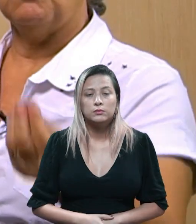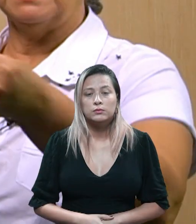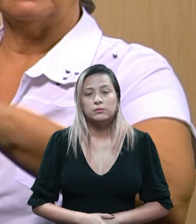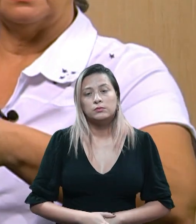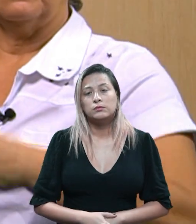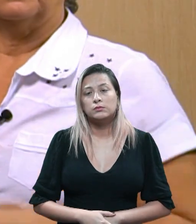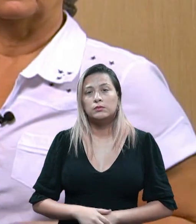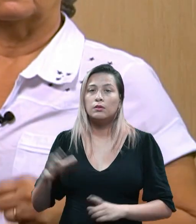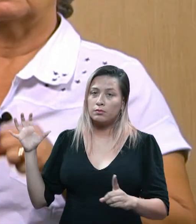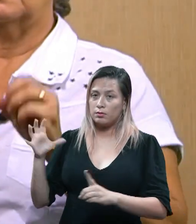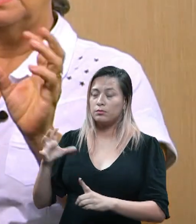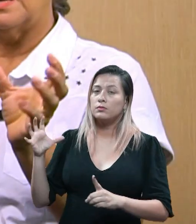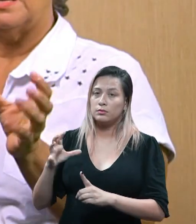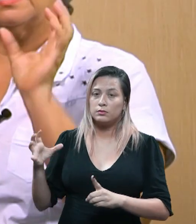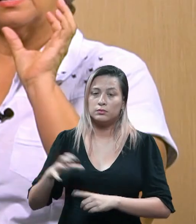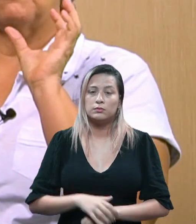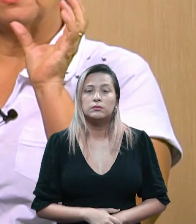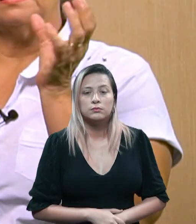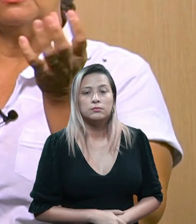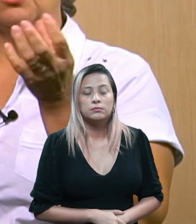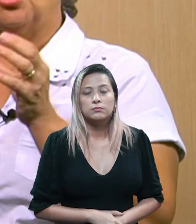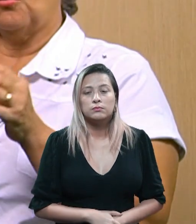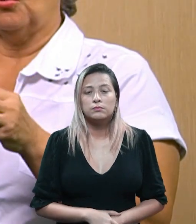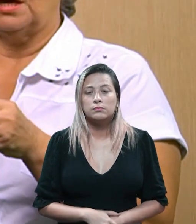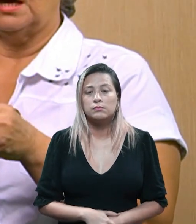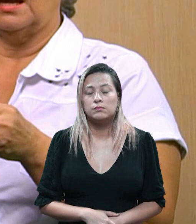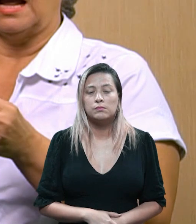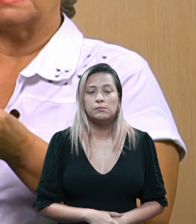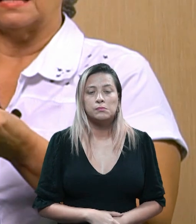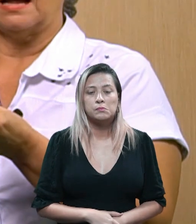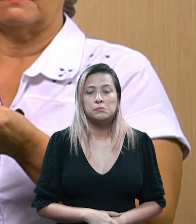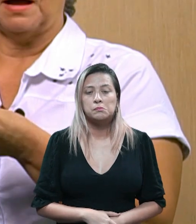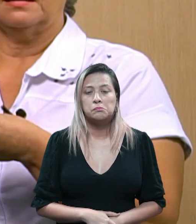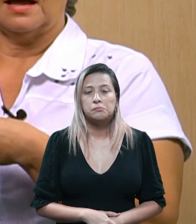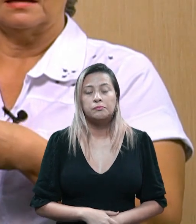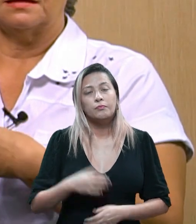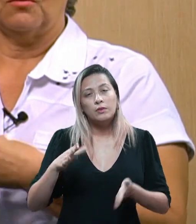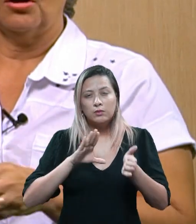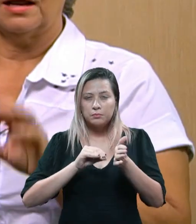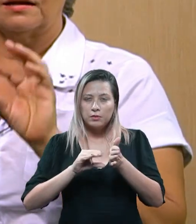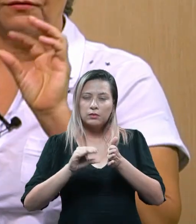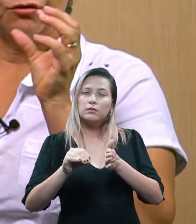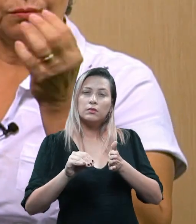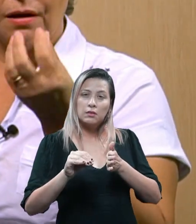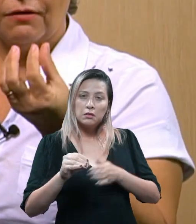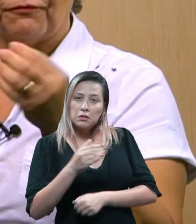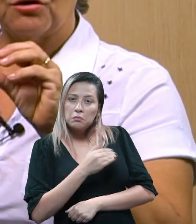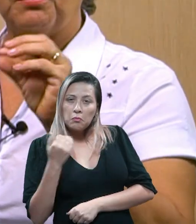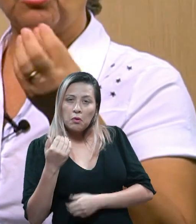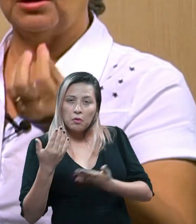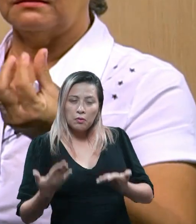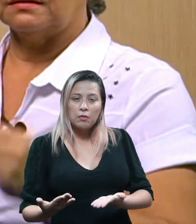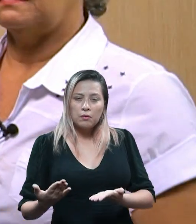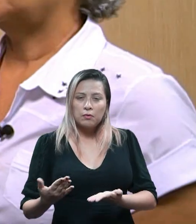vão combater. E aí acaba fazendo com que as bactérias que morrem, elas